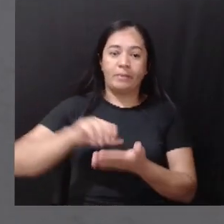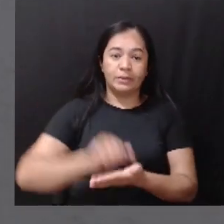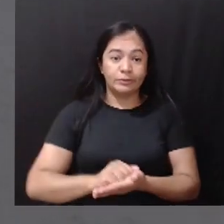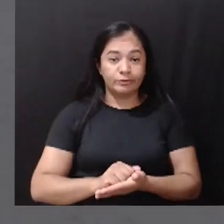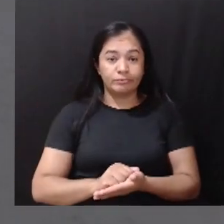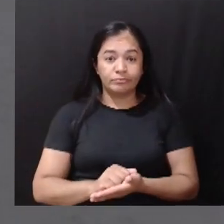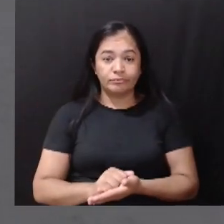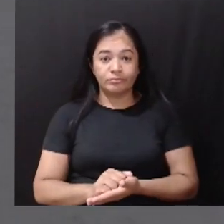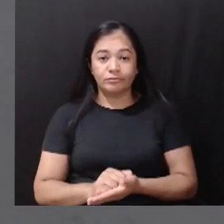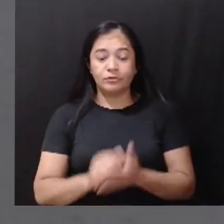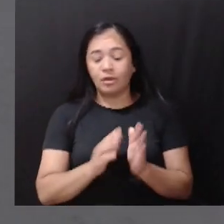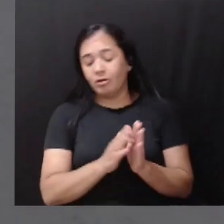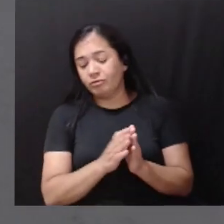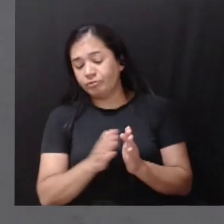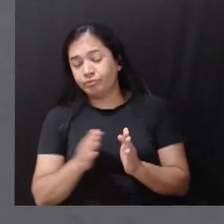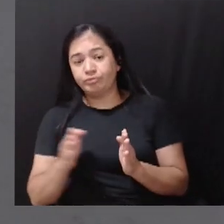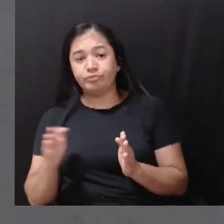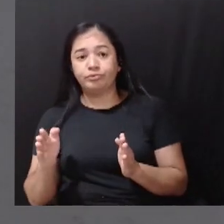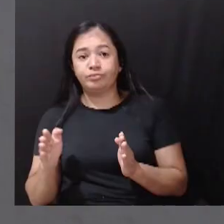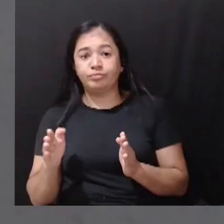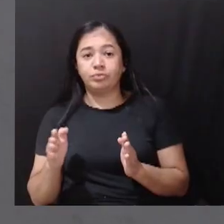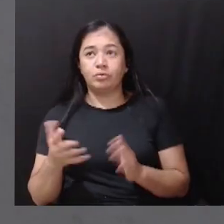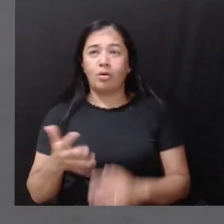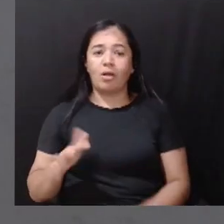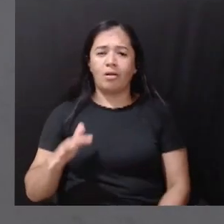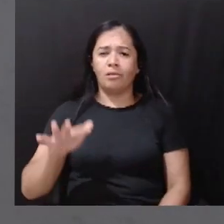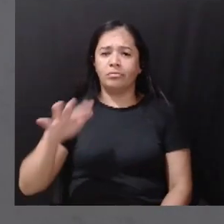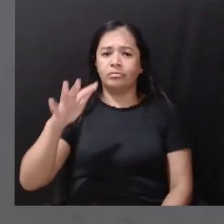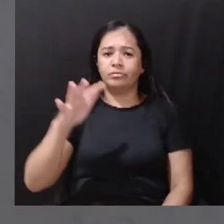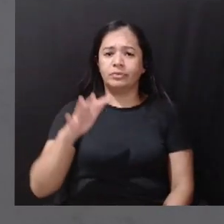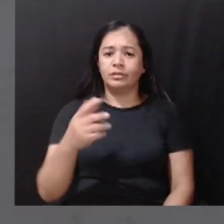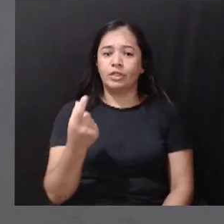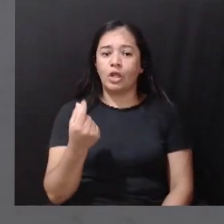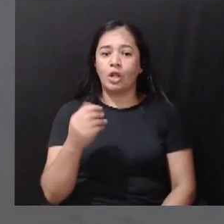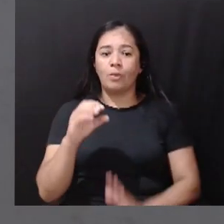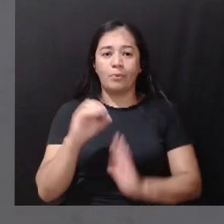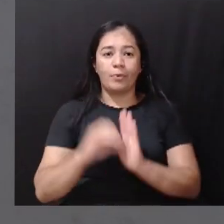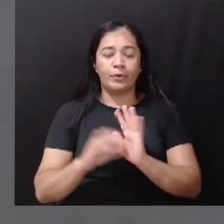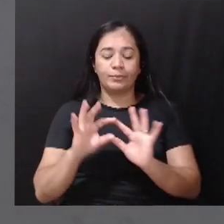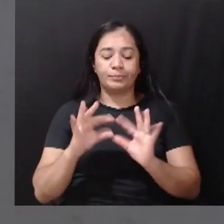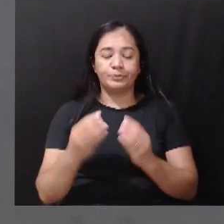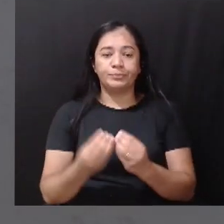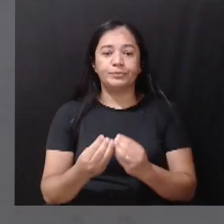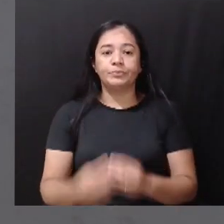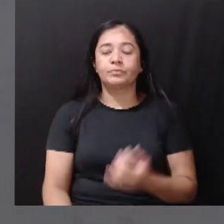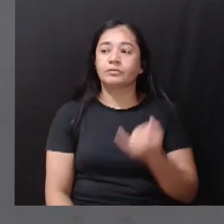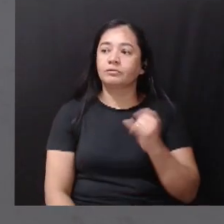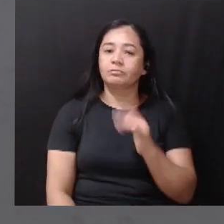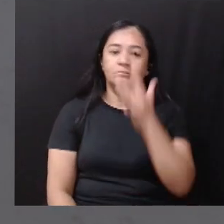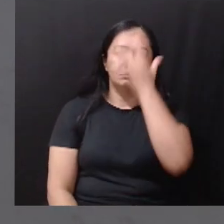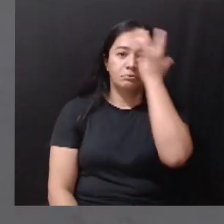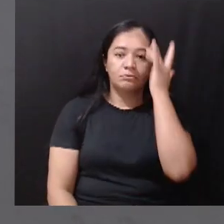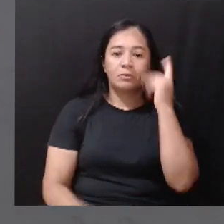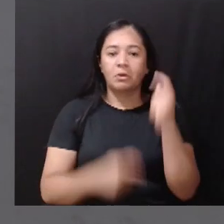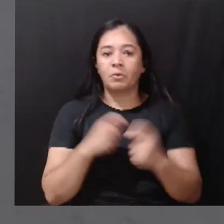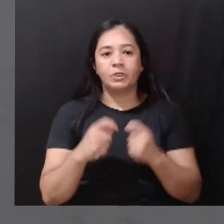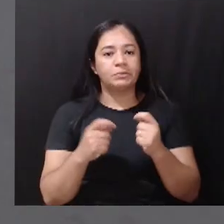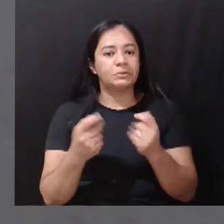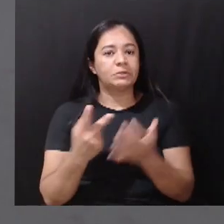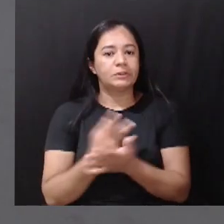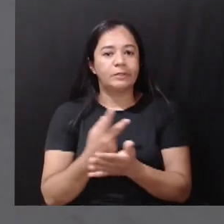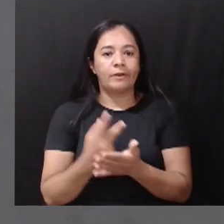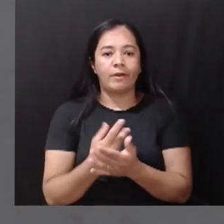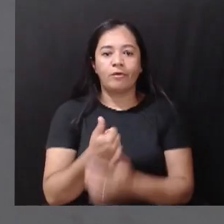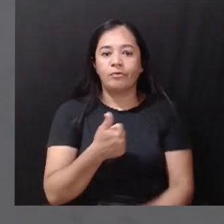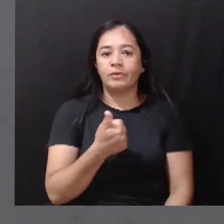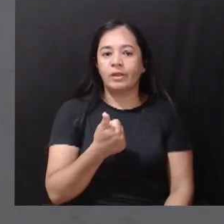um período muito custoso para o orçamento das famílias, né? Então, se a pessoa não administrar corretamente esse 13º,